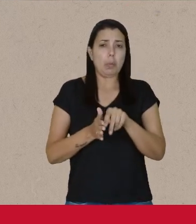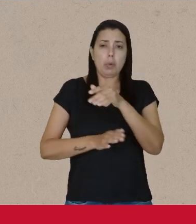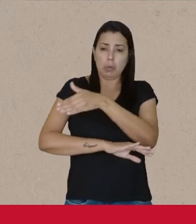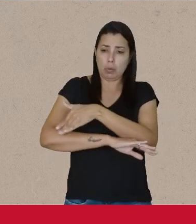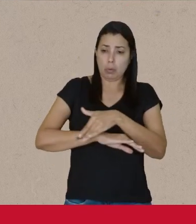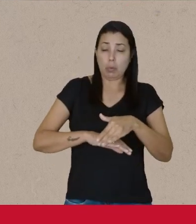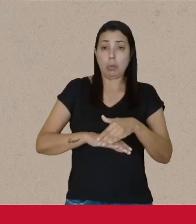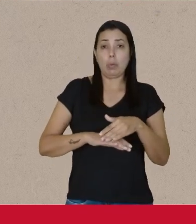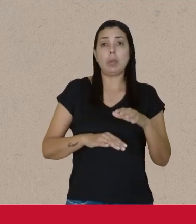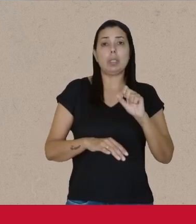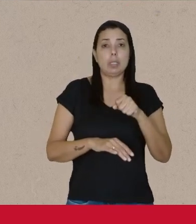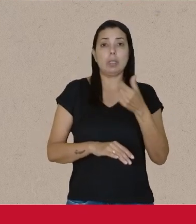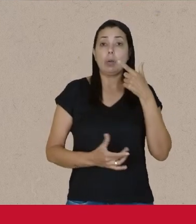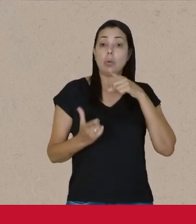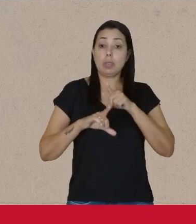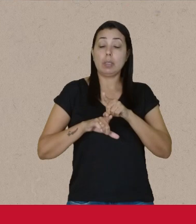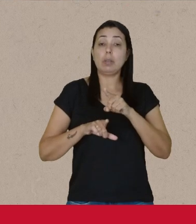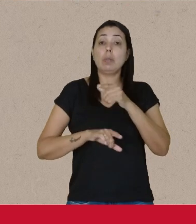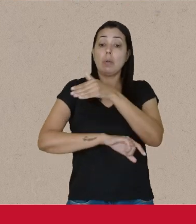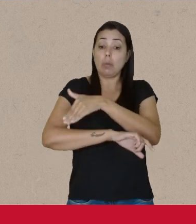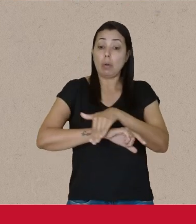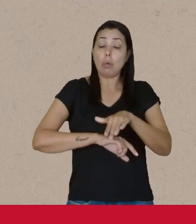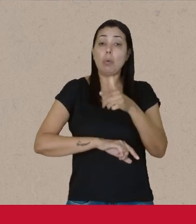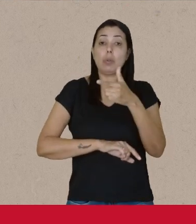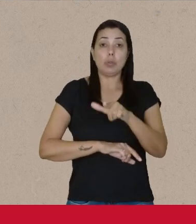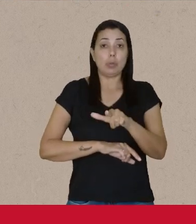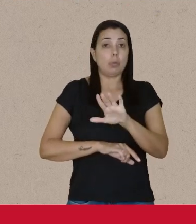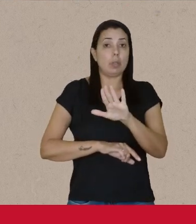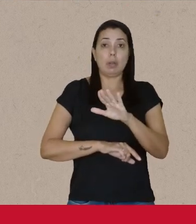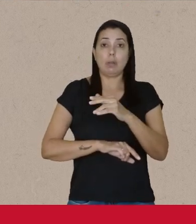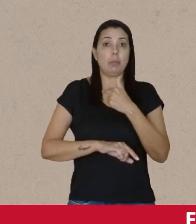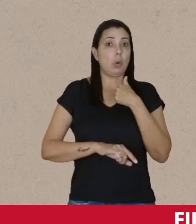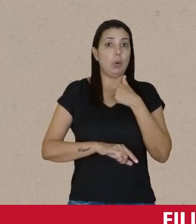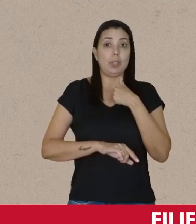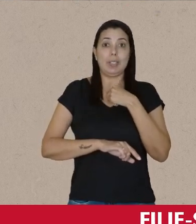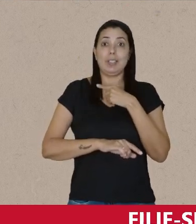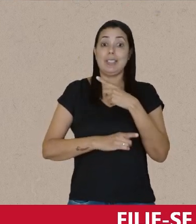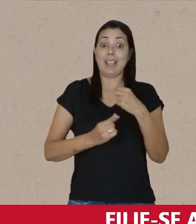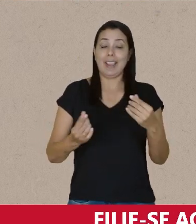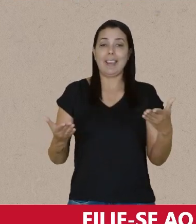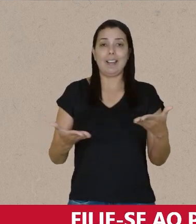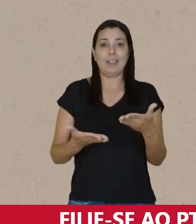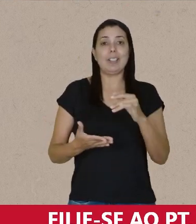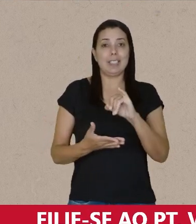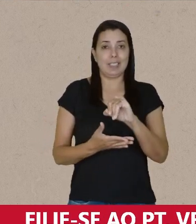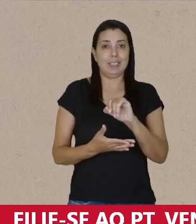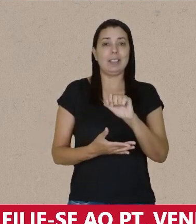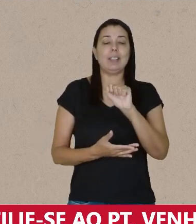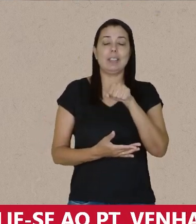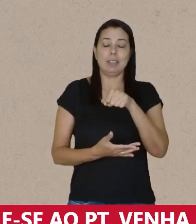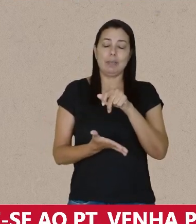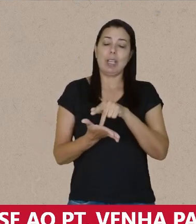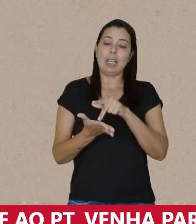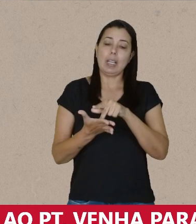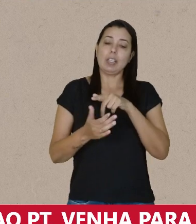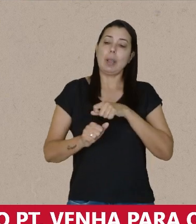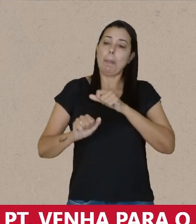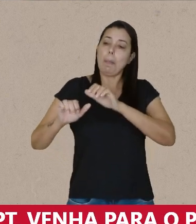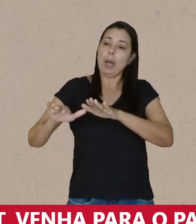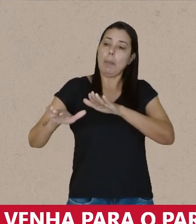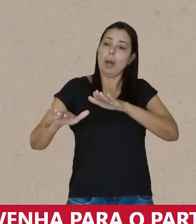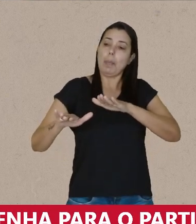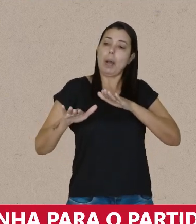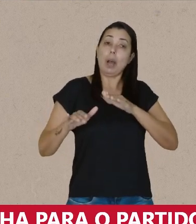muitos anos. Nós reconquistamos as ruas e não devemos sair das ruas. Agora, se nós queremos realmente fazer grandes